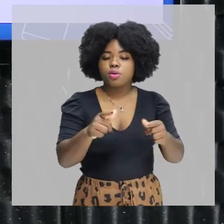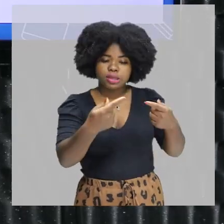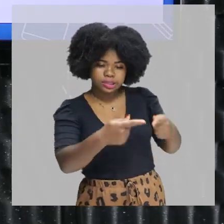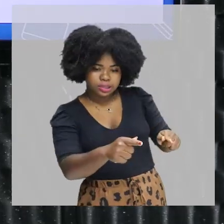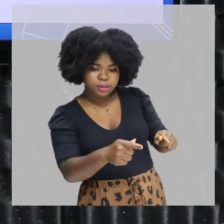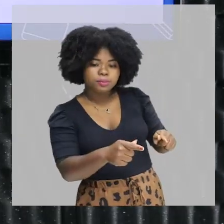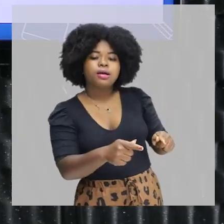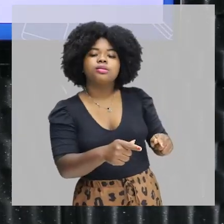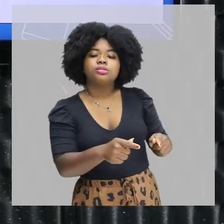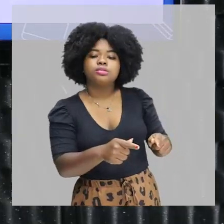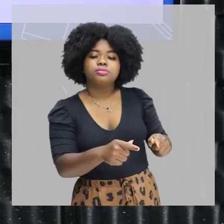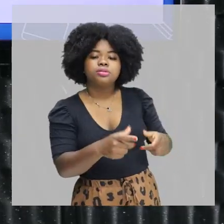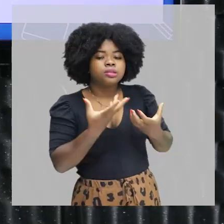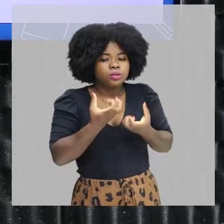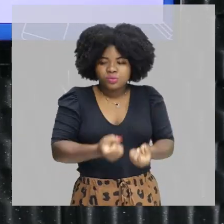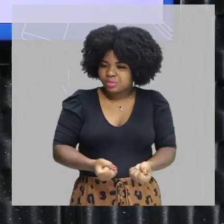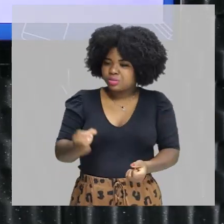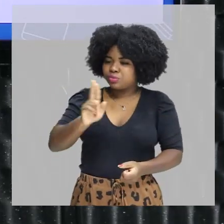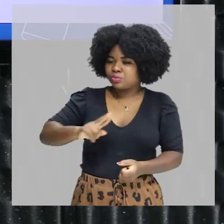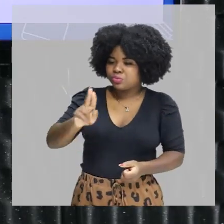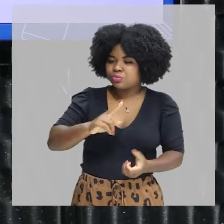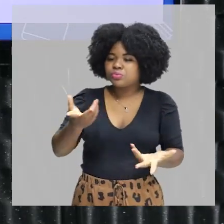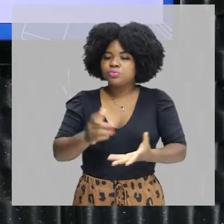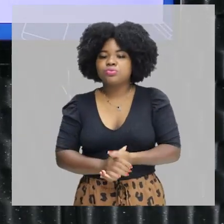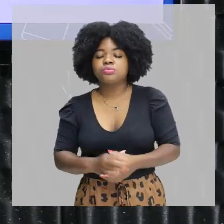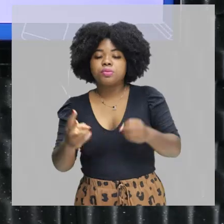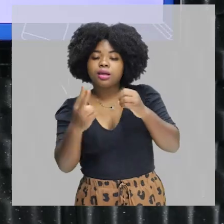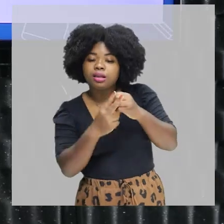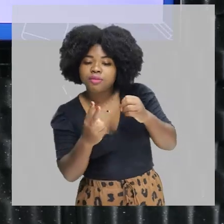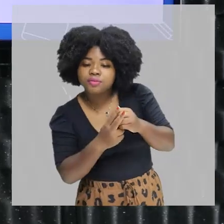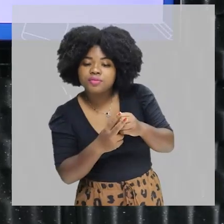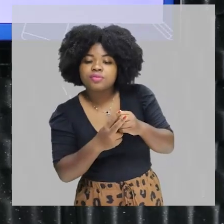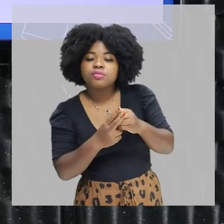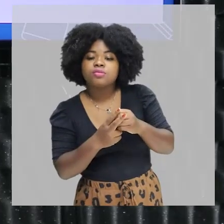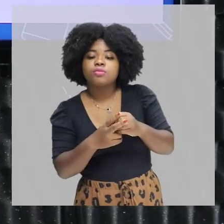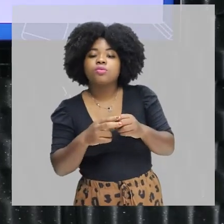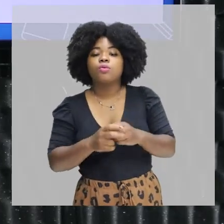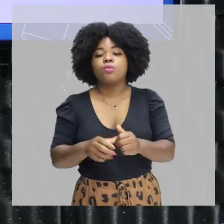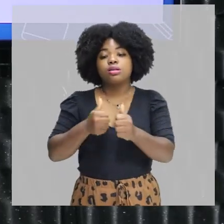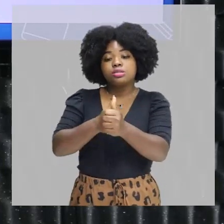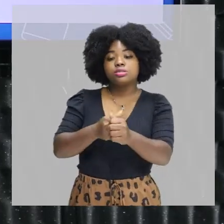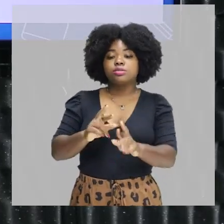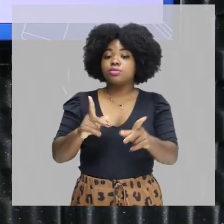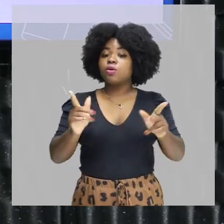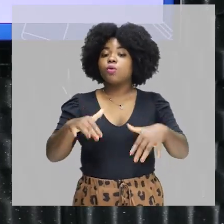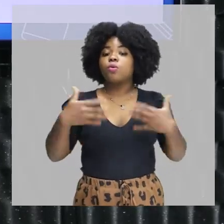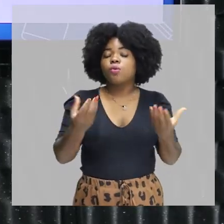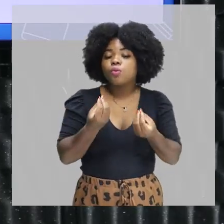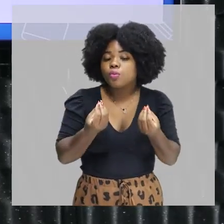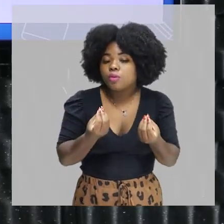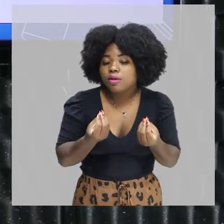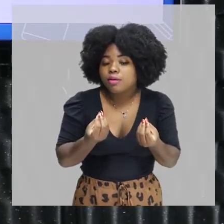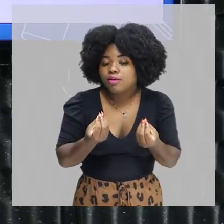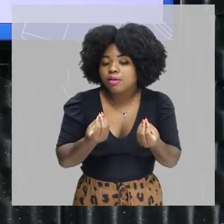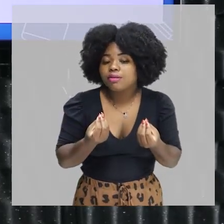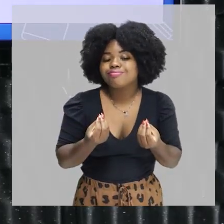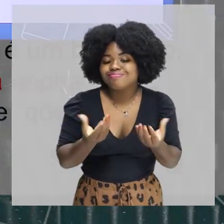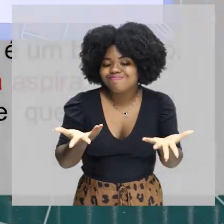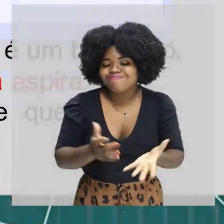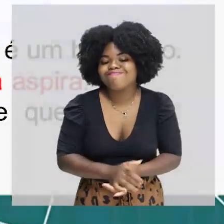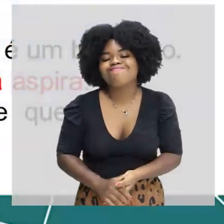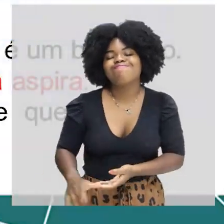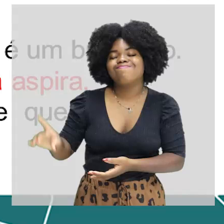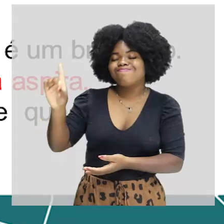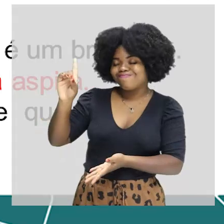não aceita o uso do mesmo complemento para verbos com regências diferentes. Onde é que ocorre isso aí?